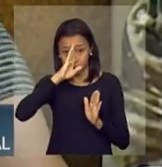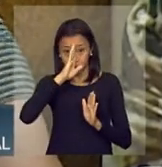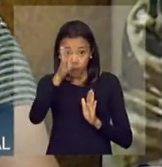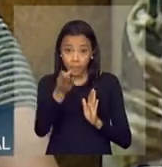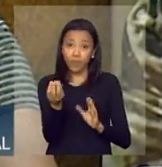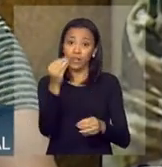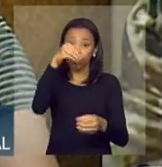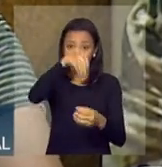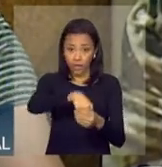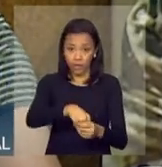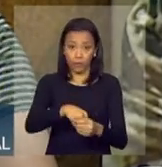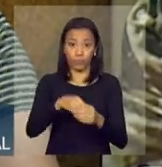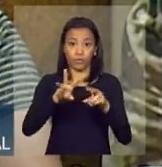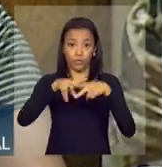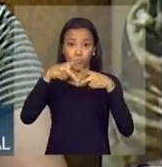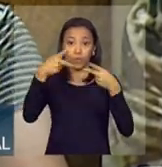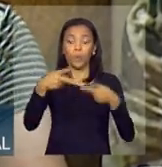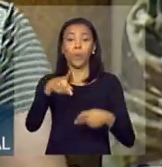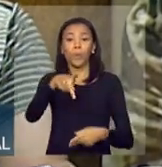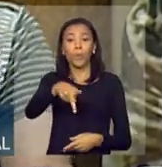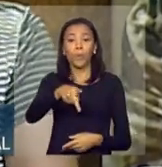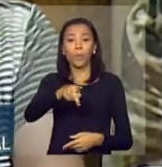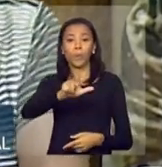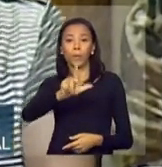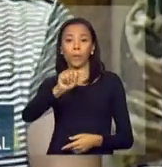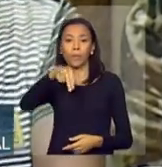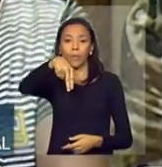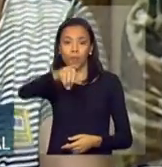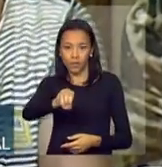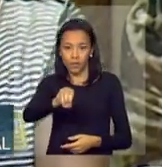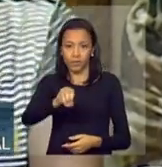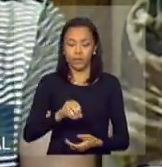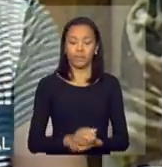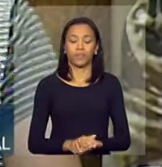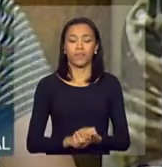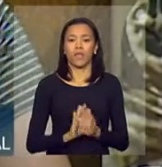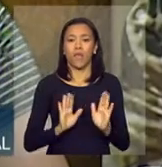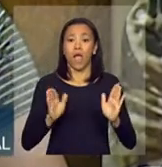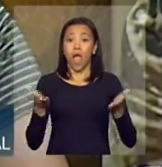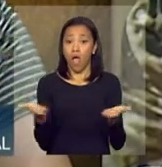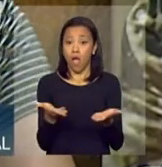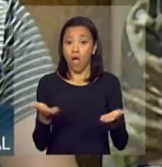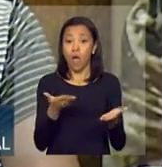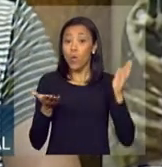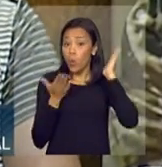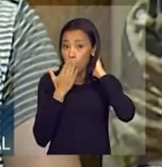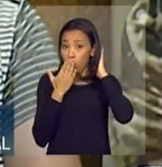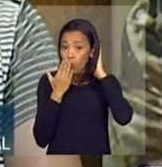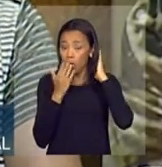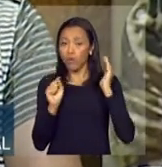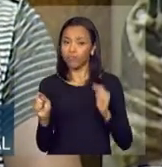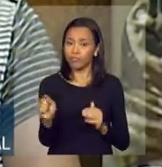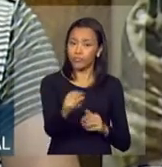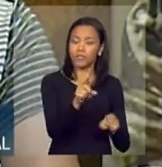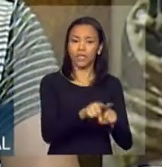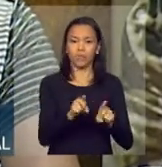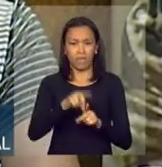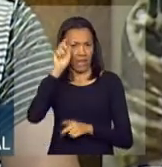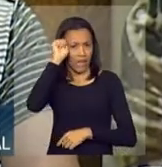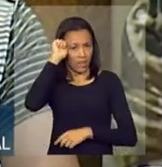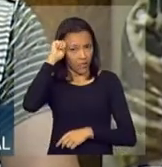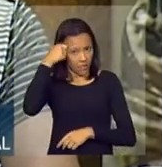plano de SAN. Em relação aos povos indígenas, populações negras e